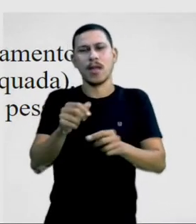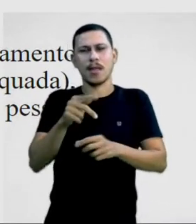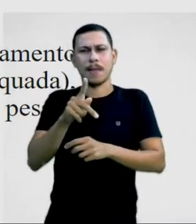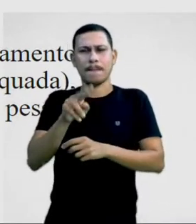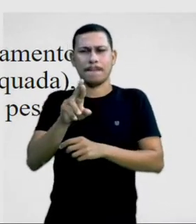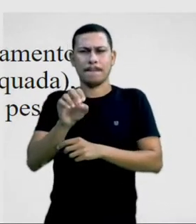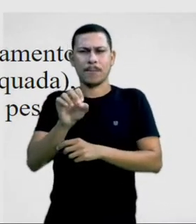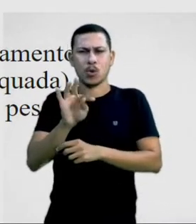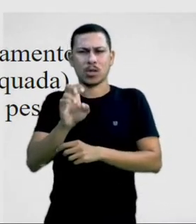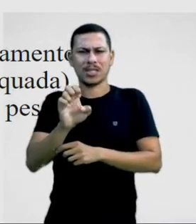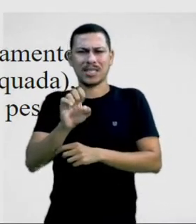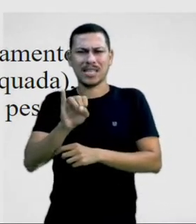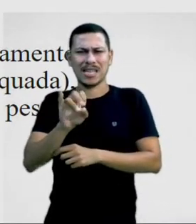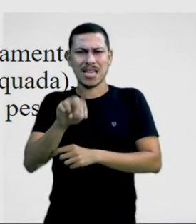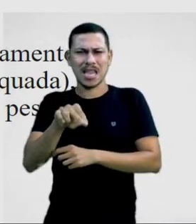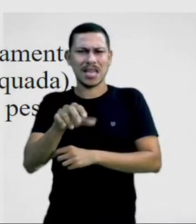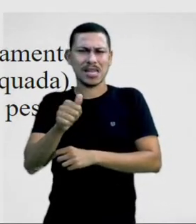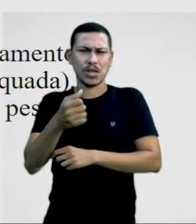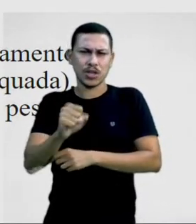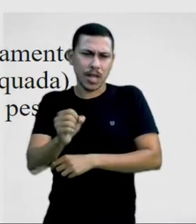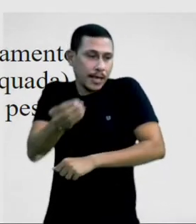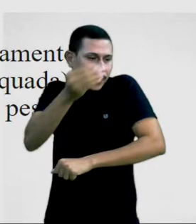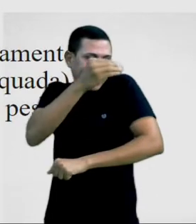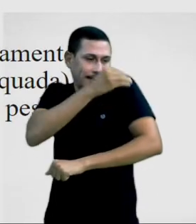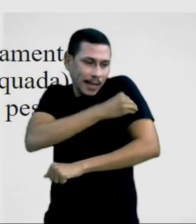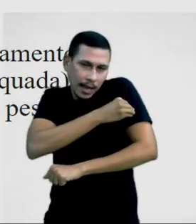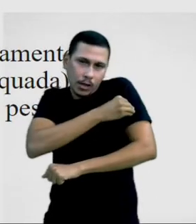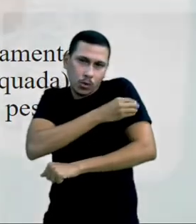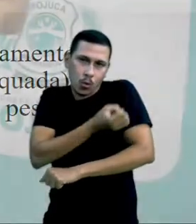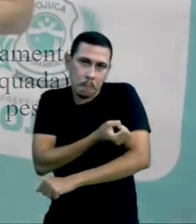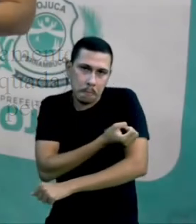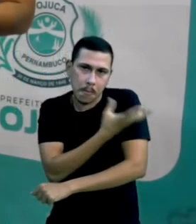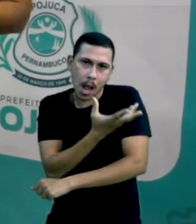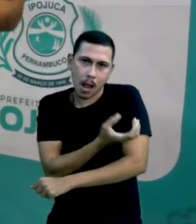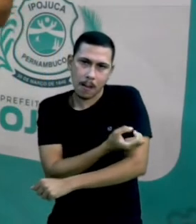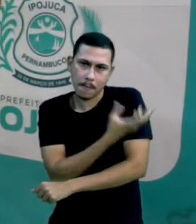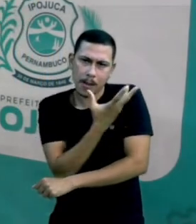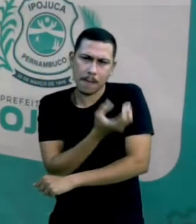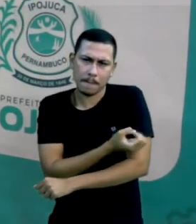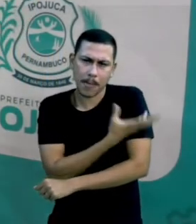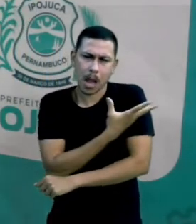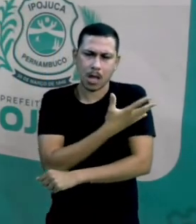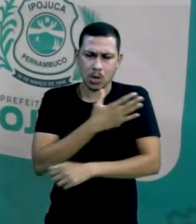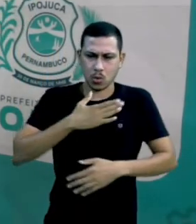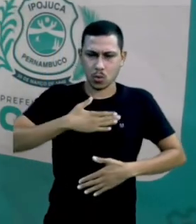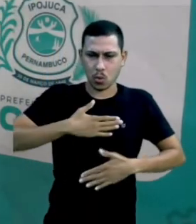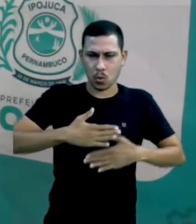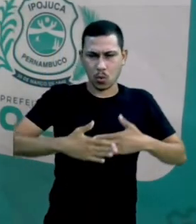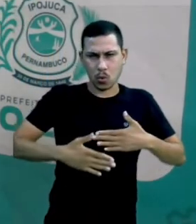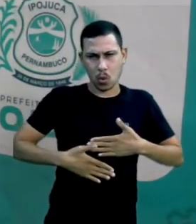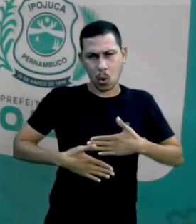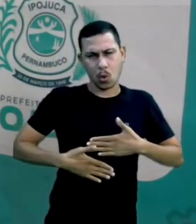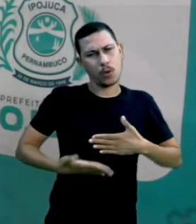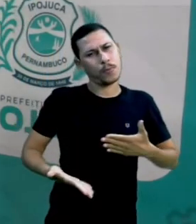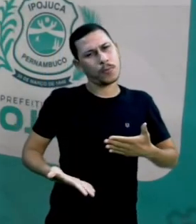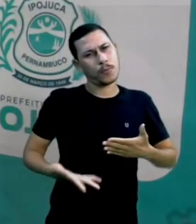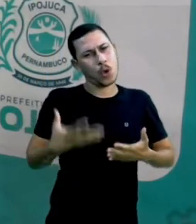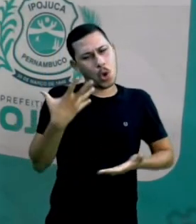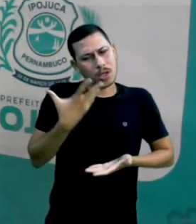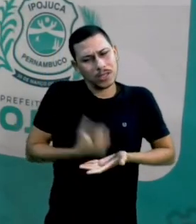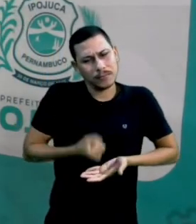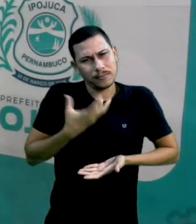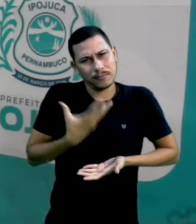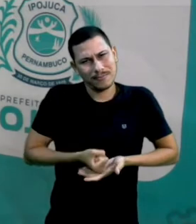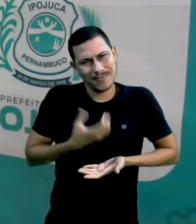ocorrer dentro do tecido muscular. Ou seja, o nosso organismo, ele vai sempre